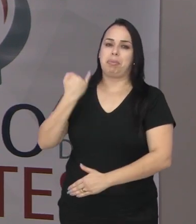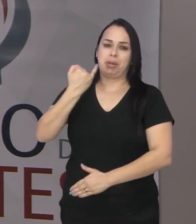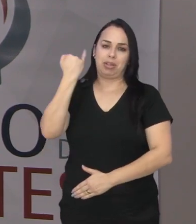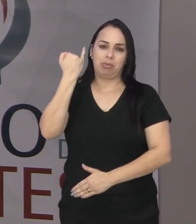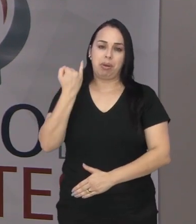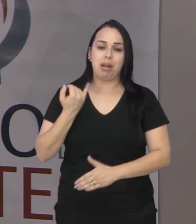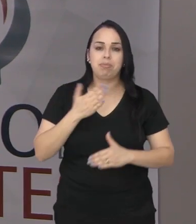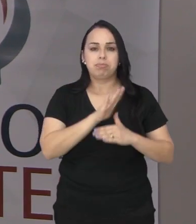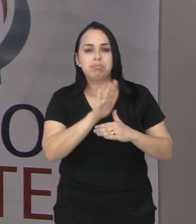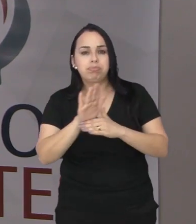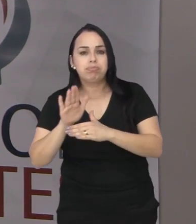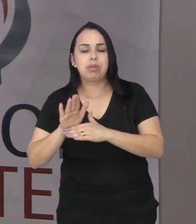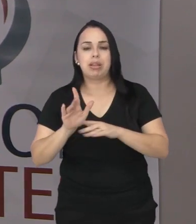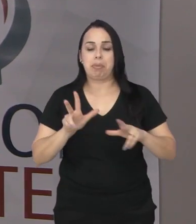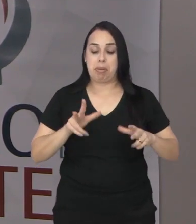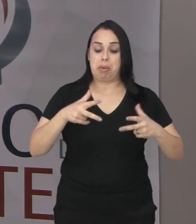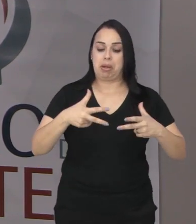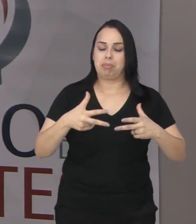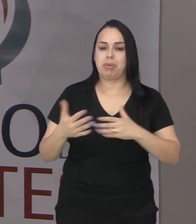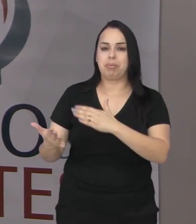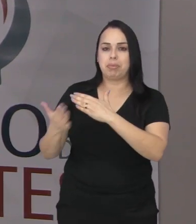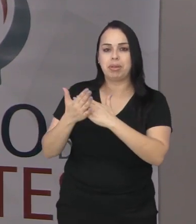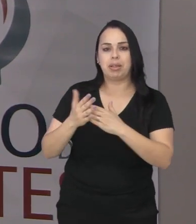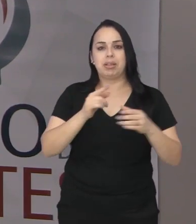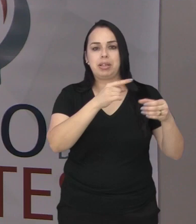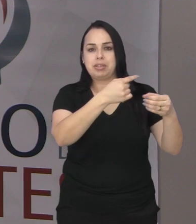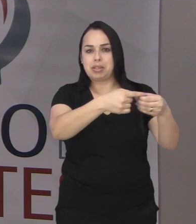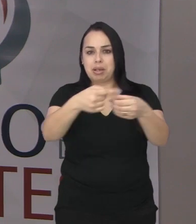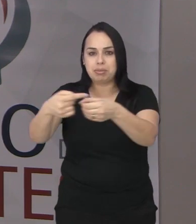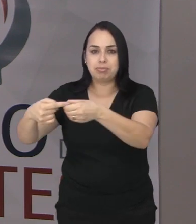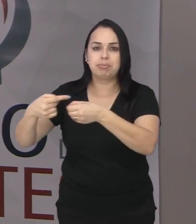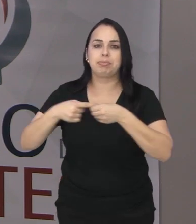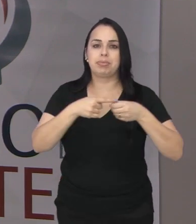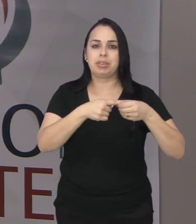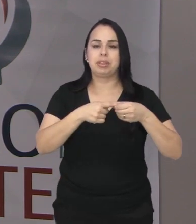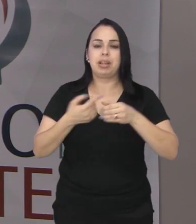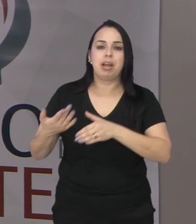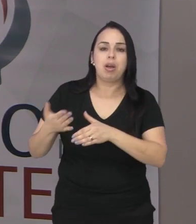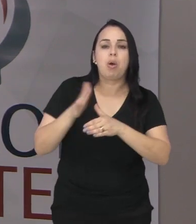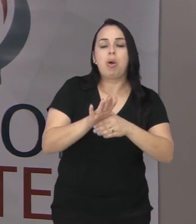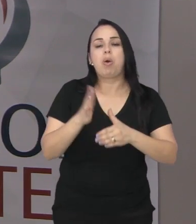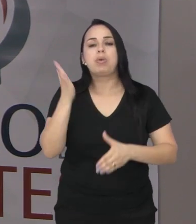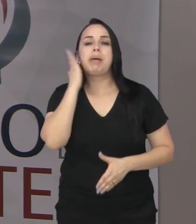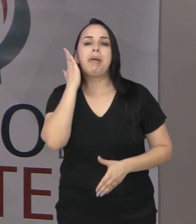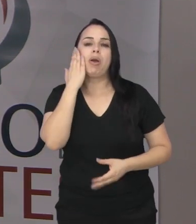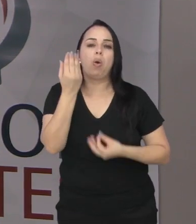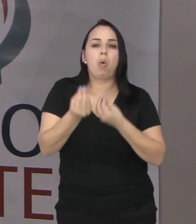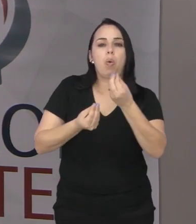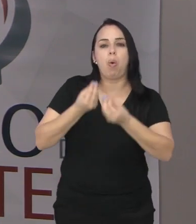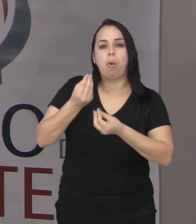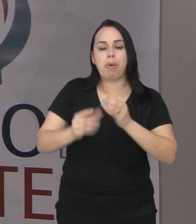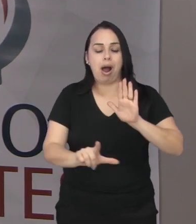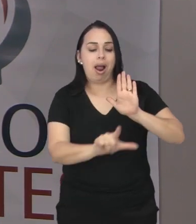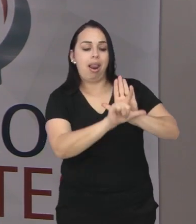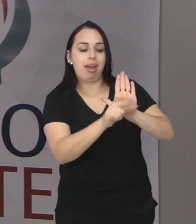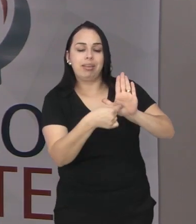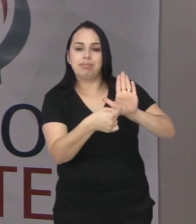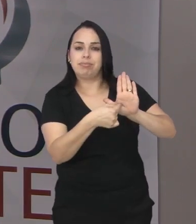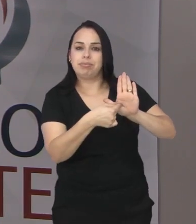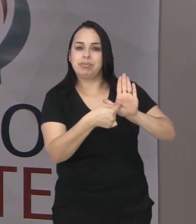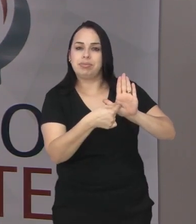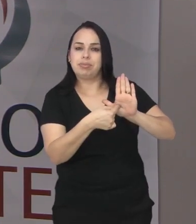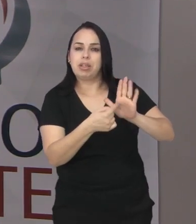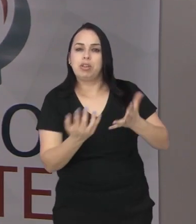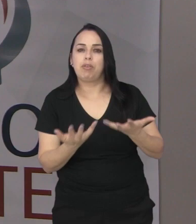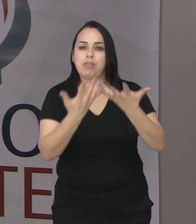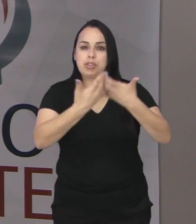públicos vai ser muito importante, para a Câmara Municipal, para as câmaras municipais será importante, ou seja, saber como essa legislação